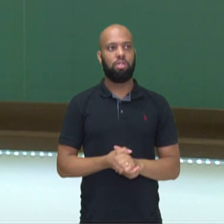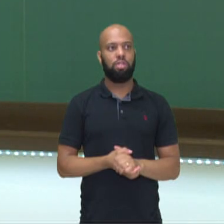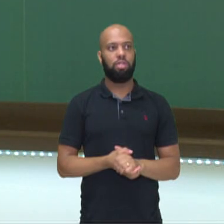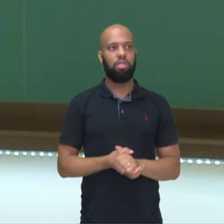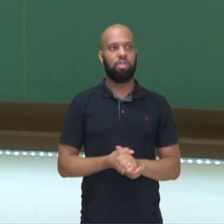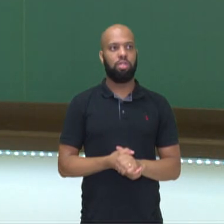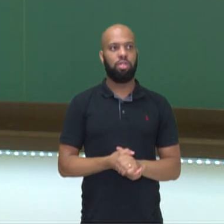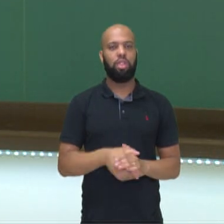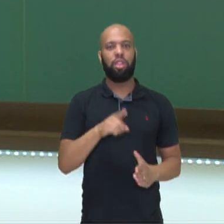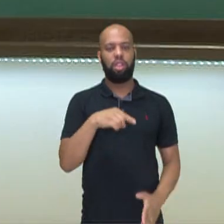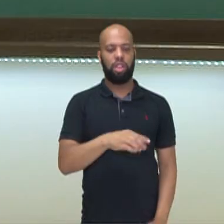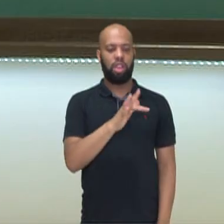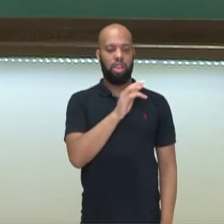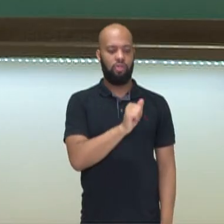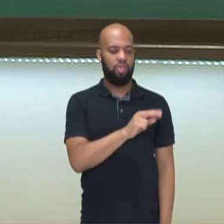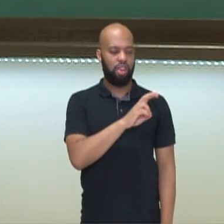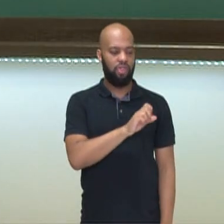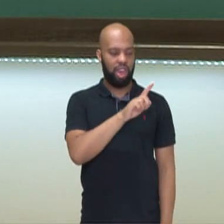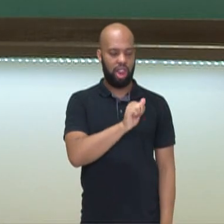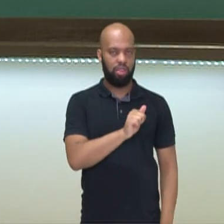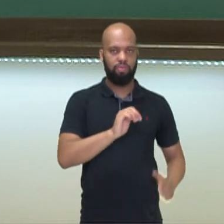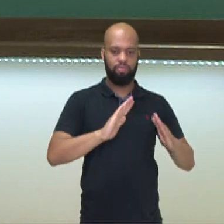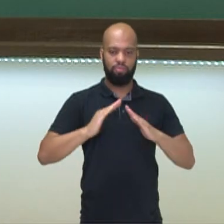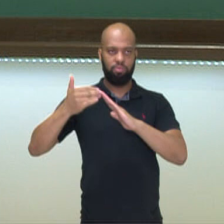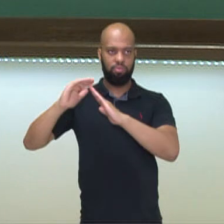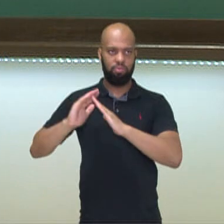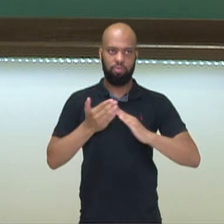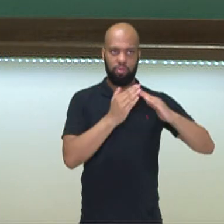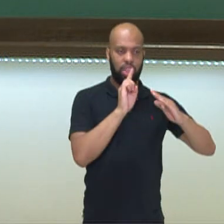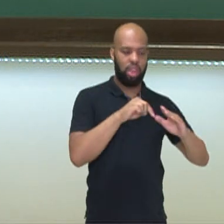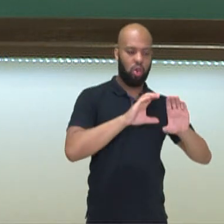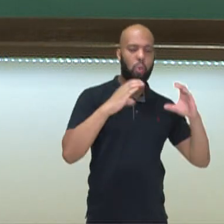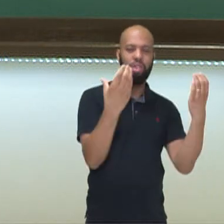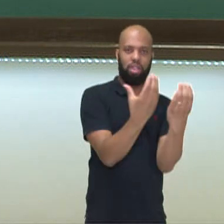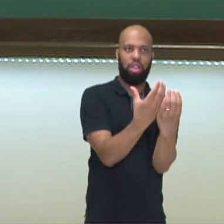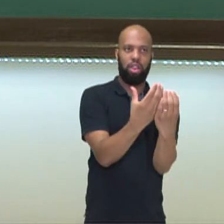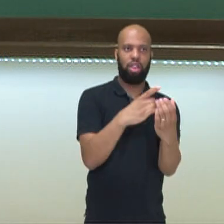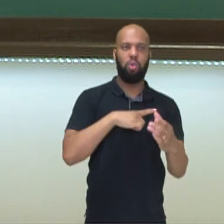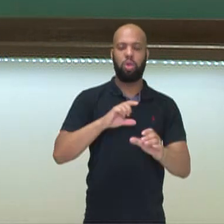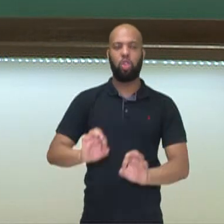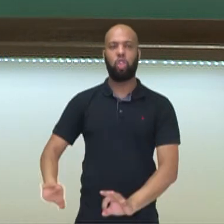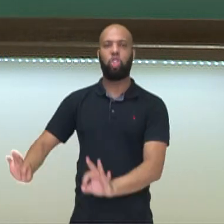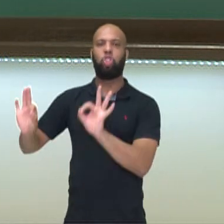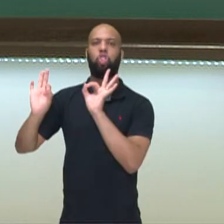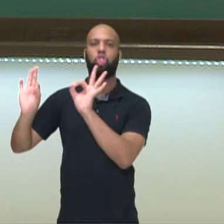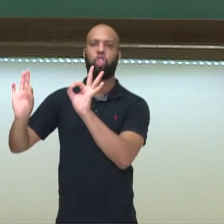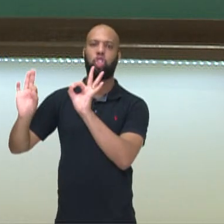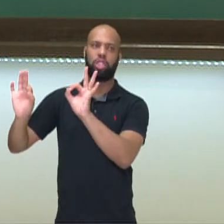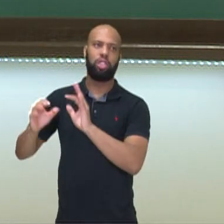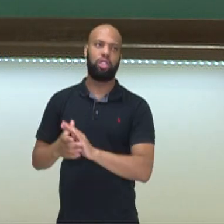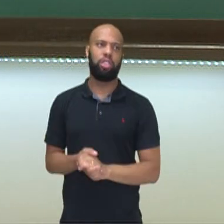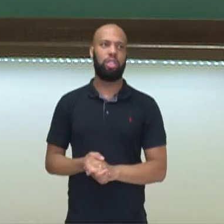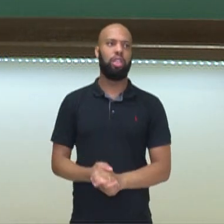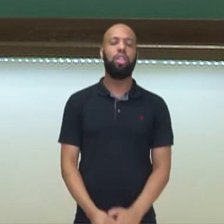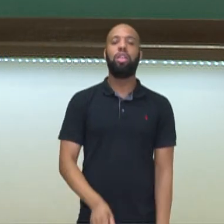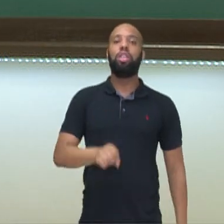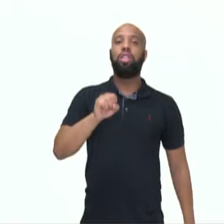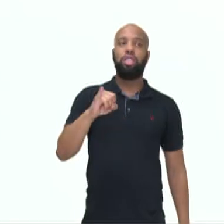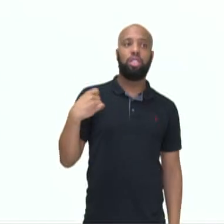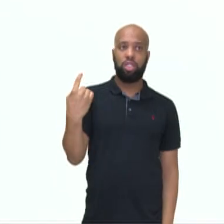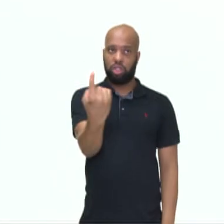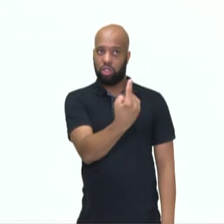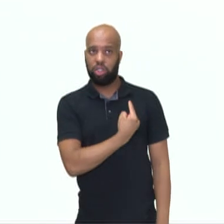favela, comunidade, pessoal. E aqui uma área de luxo. Então, se a gente pensar